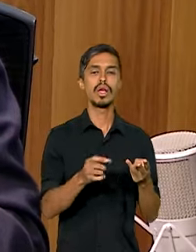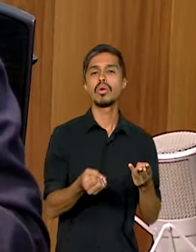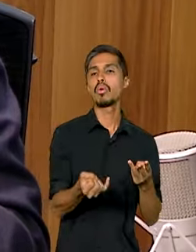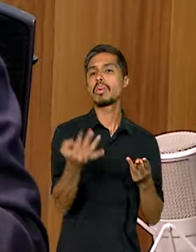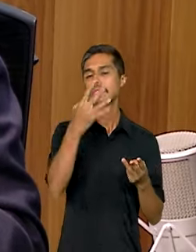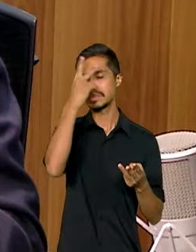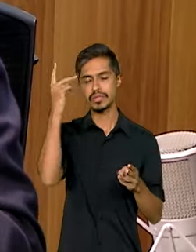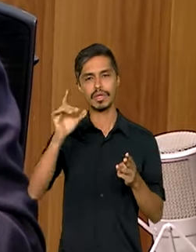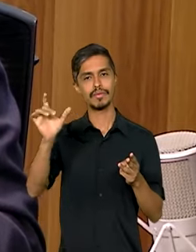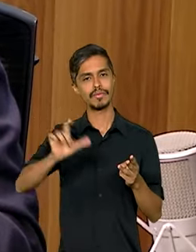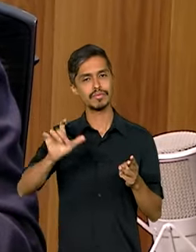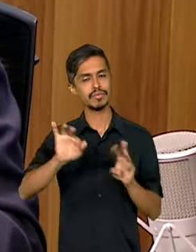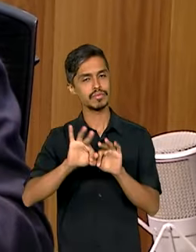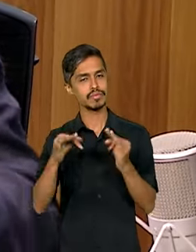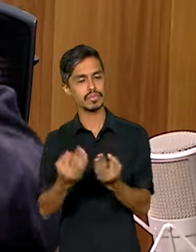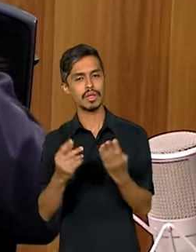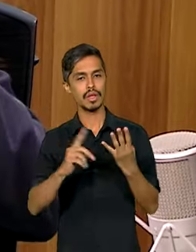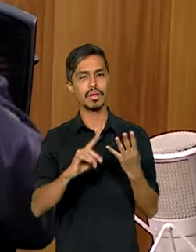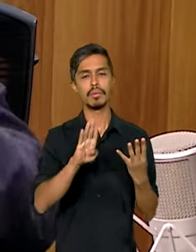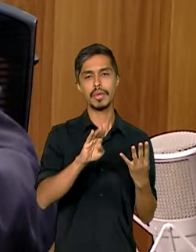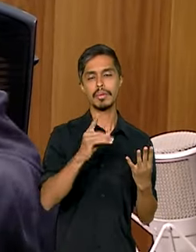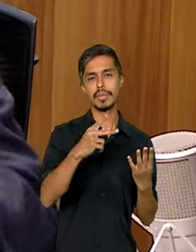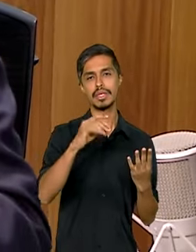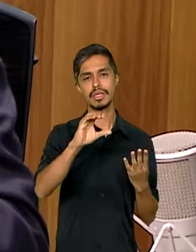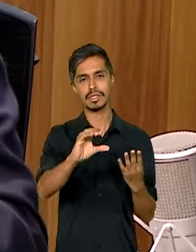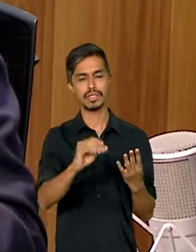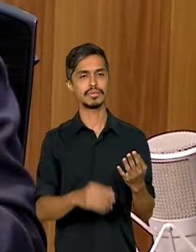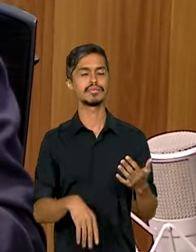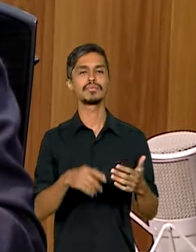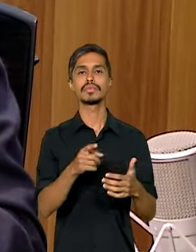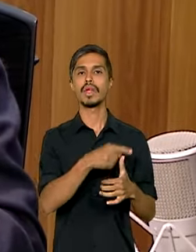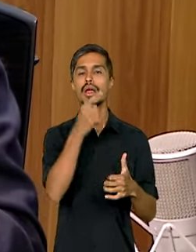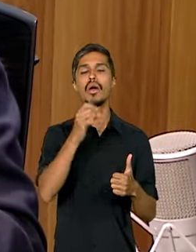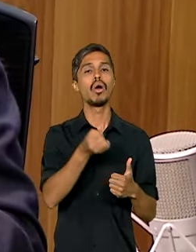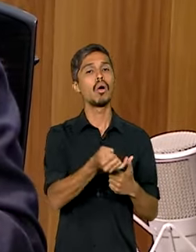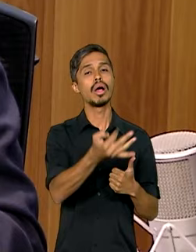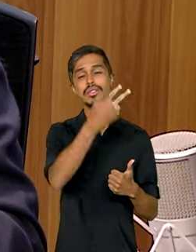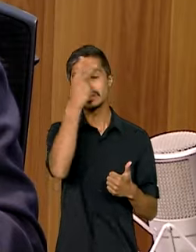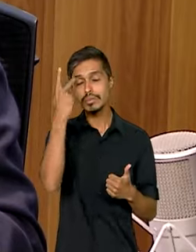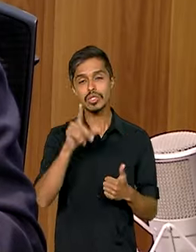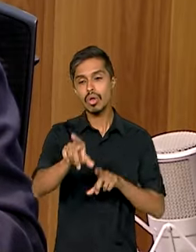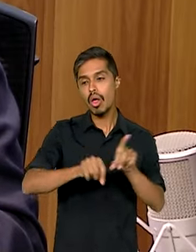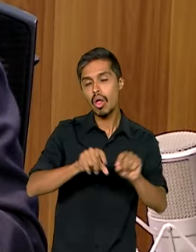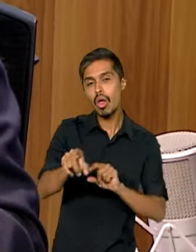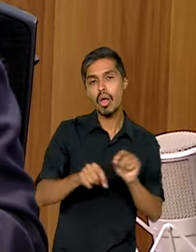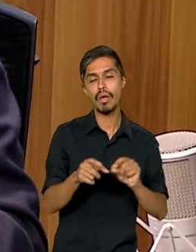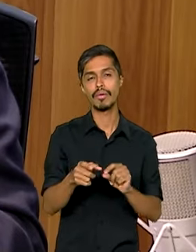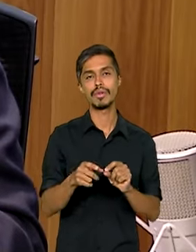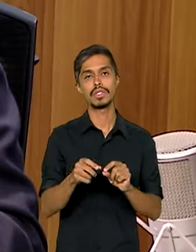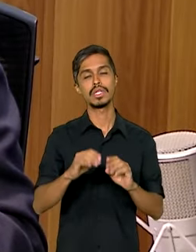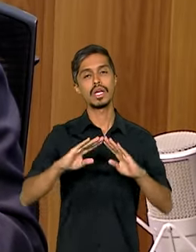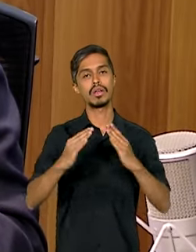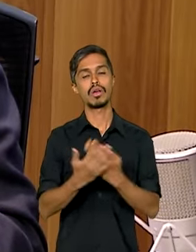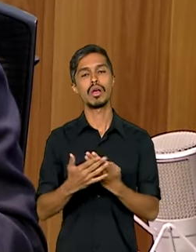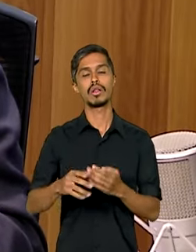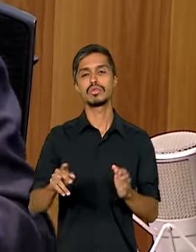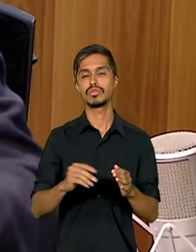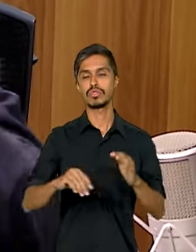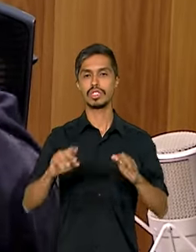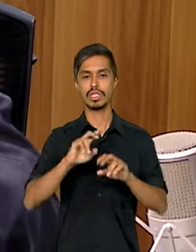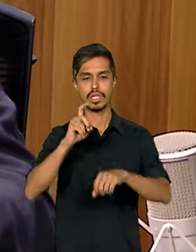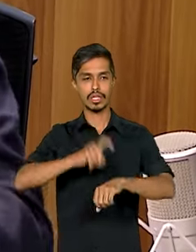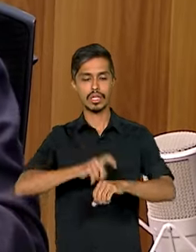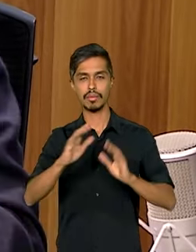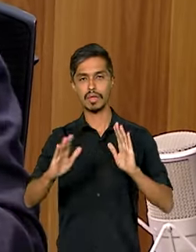família quantas pessoas recebem o BPC quantas pessoas foram selecionadas na escola de tempo integral